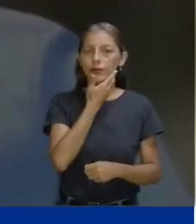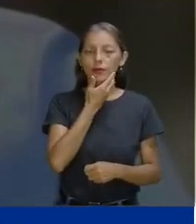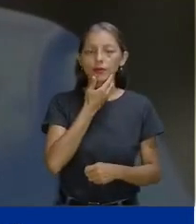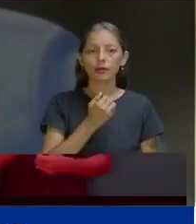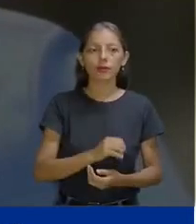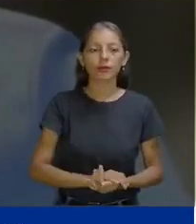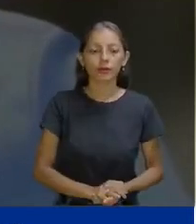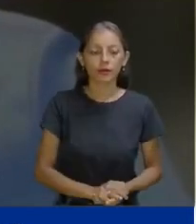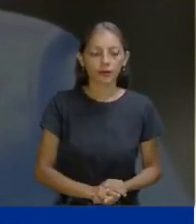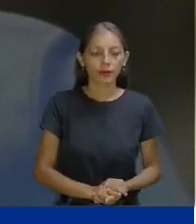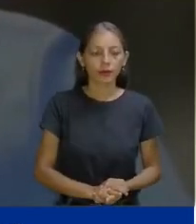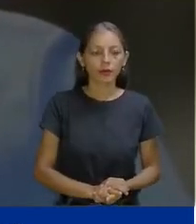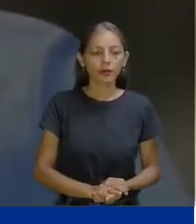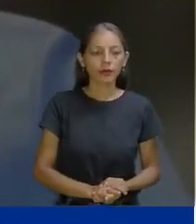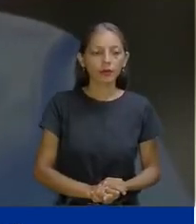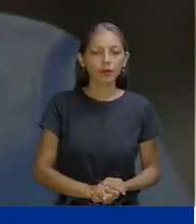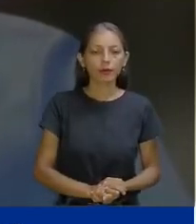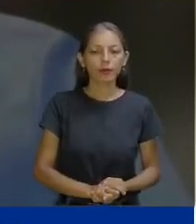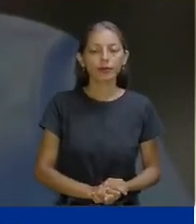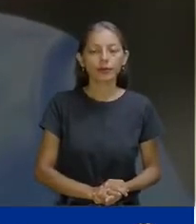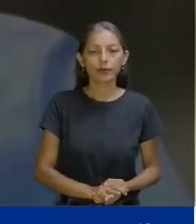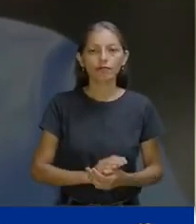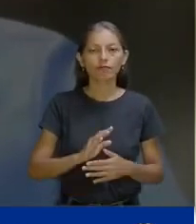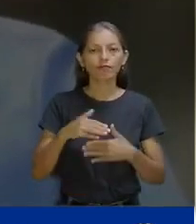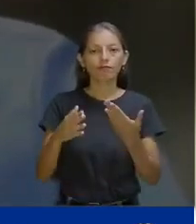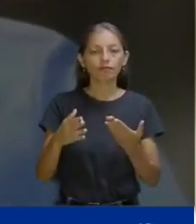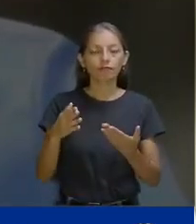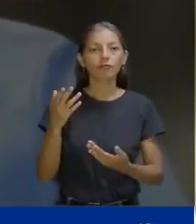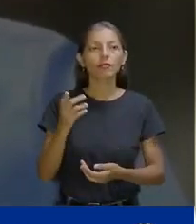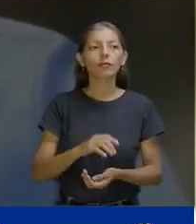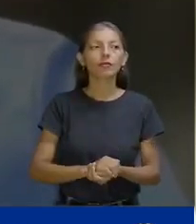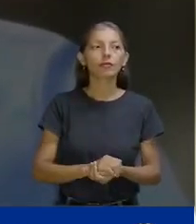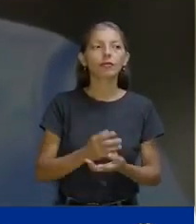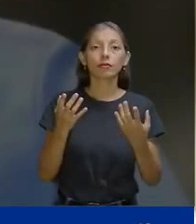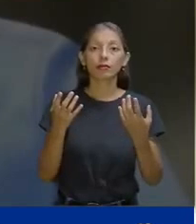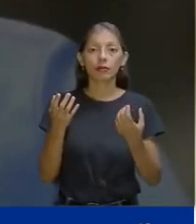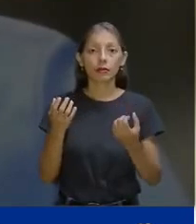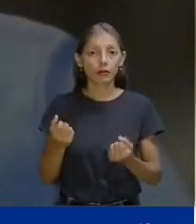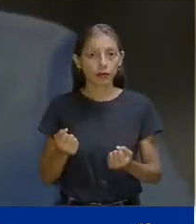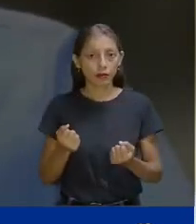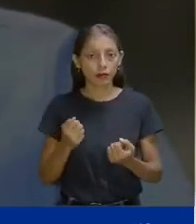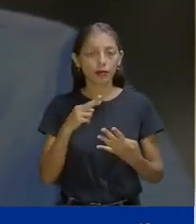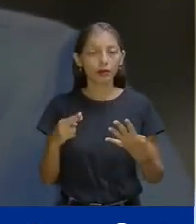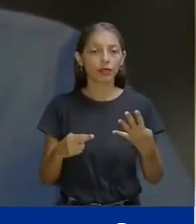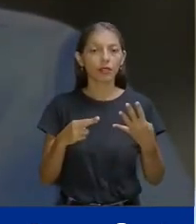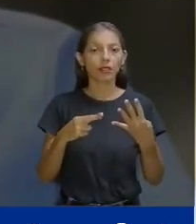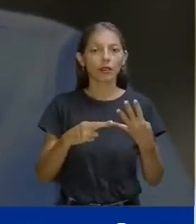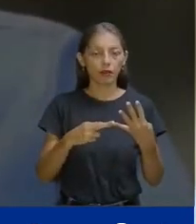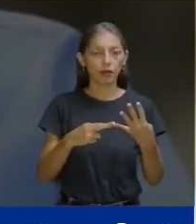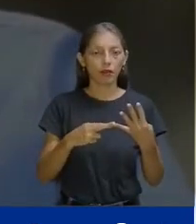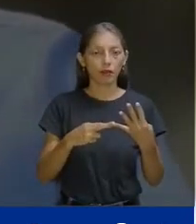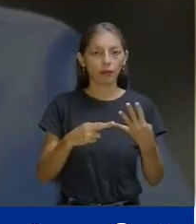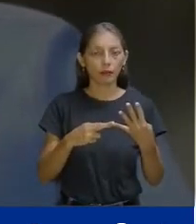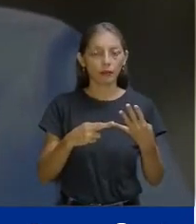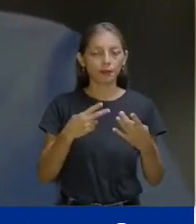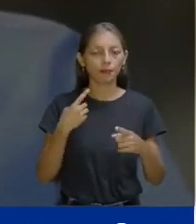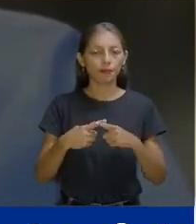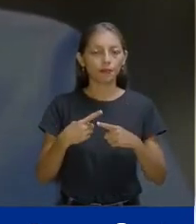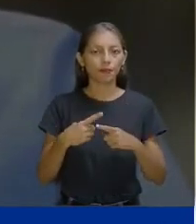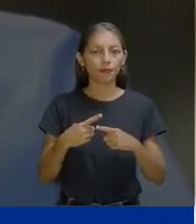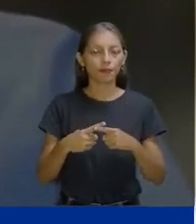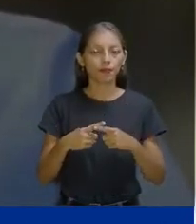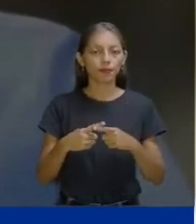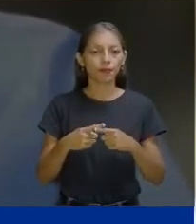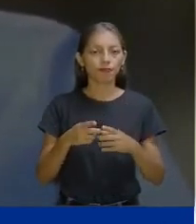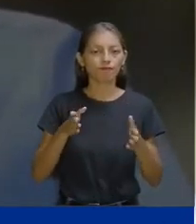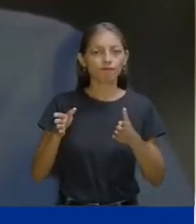NACEP, houve o parecer conclusivo pela aprovação com ressalvas, em razão da entrega